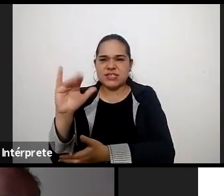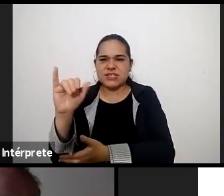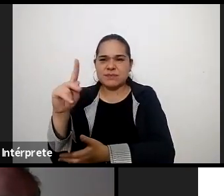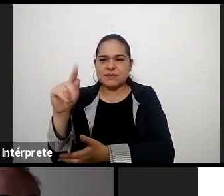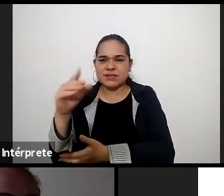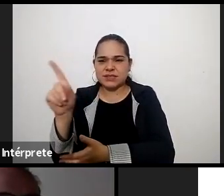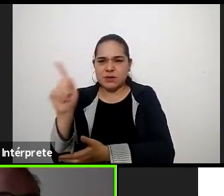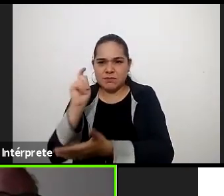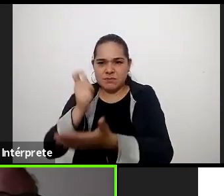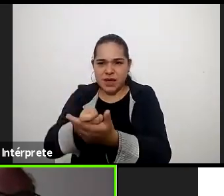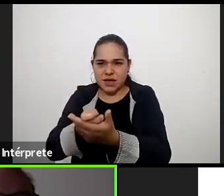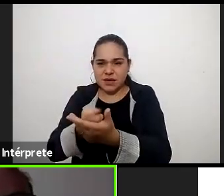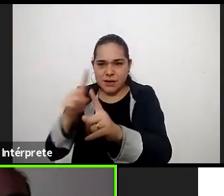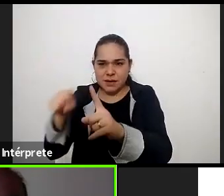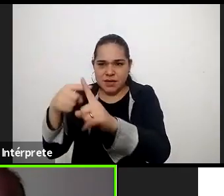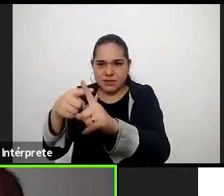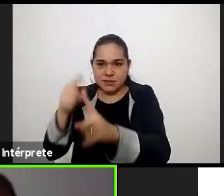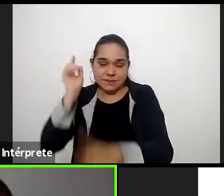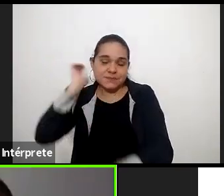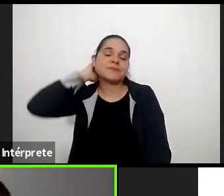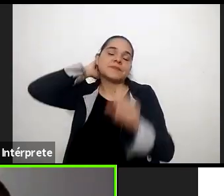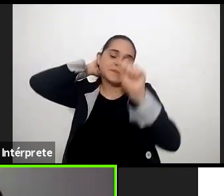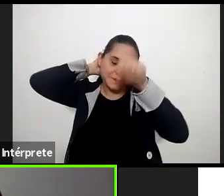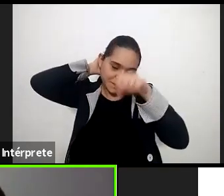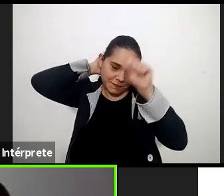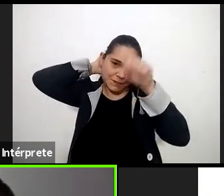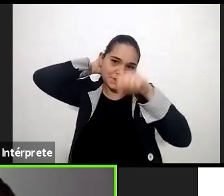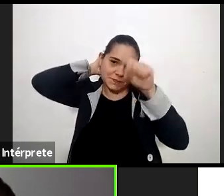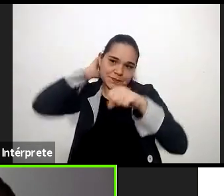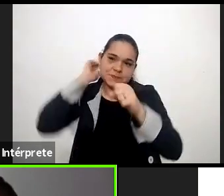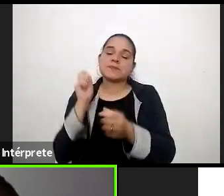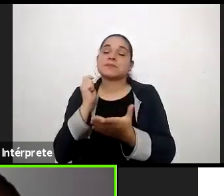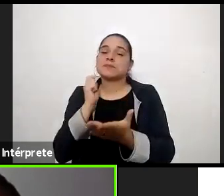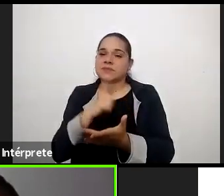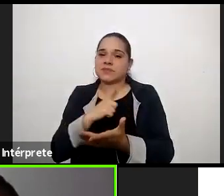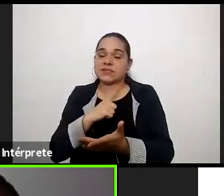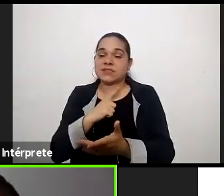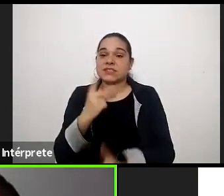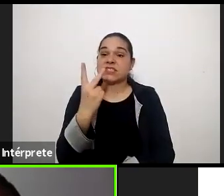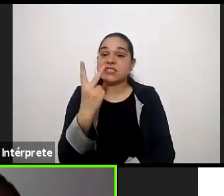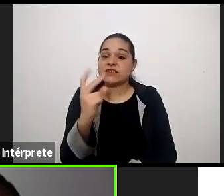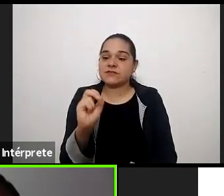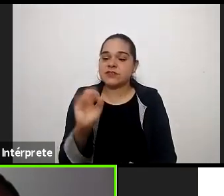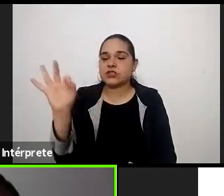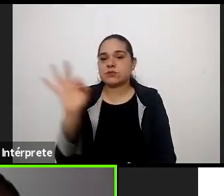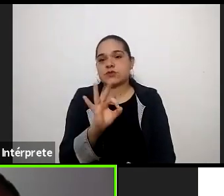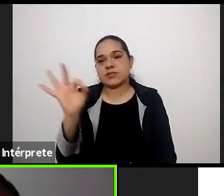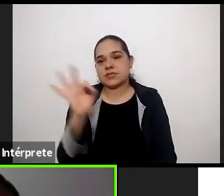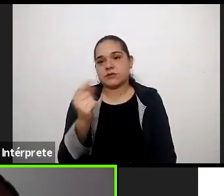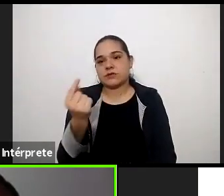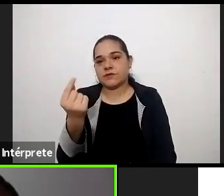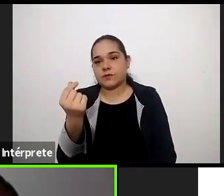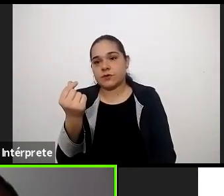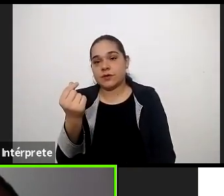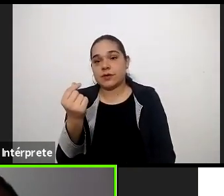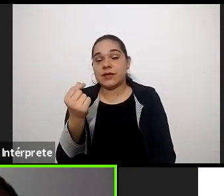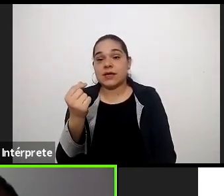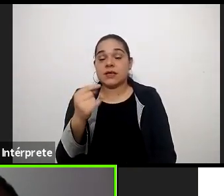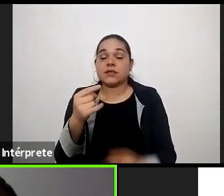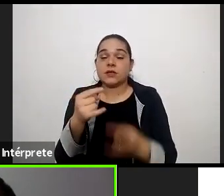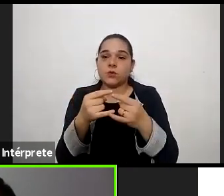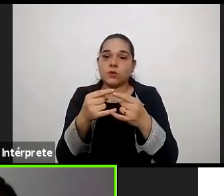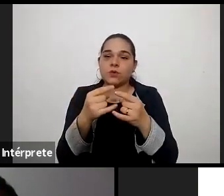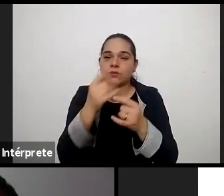o microfone que tem sérgio lá na nós pagamos vinte por cento do valor da consulta e vinte por cento do valor do